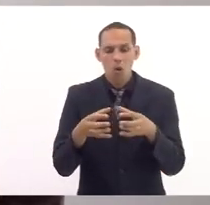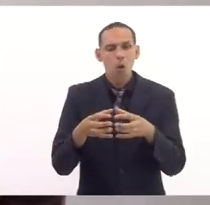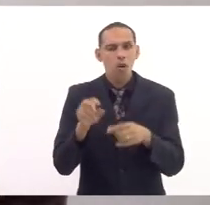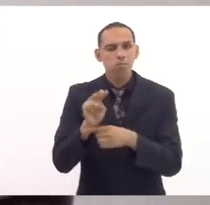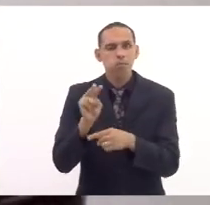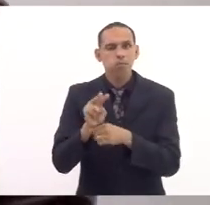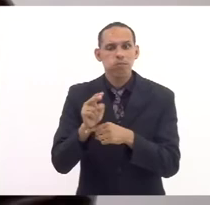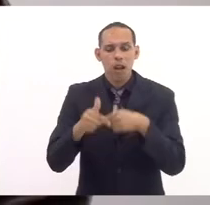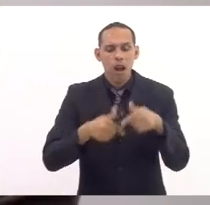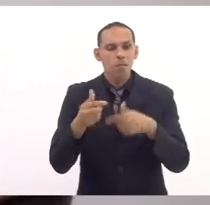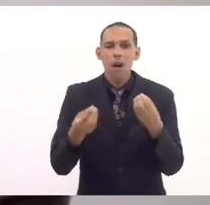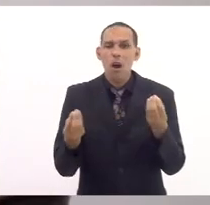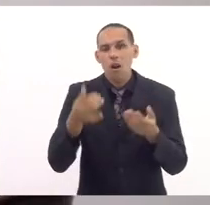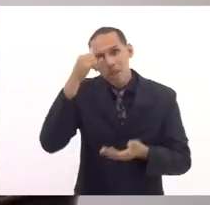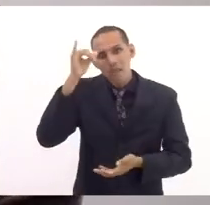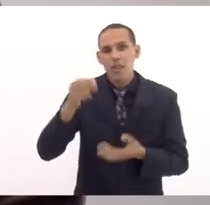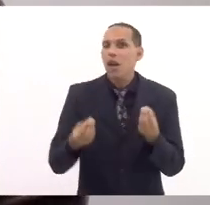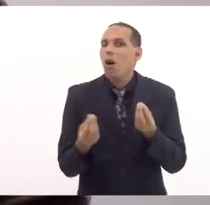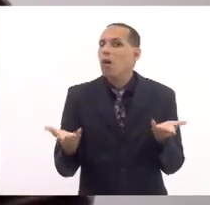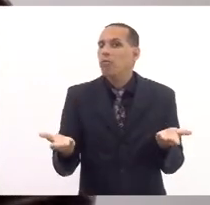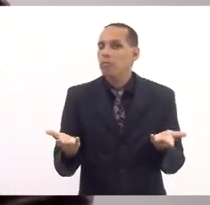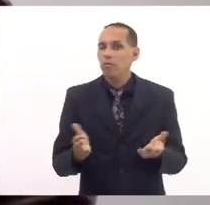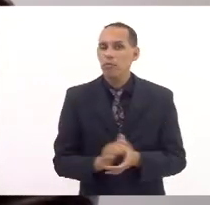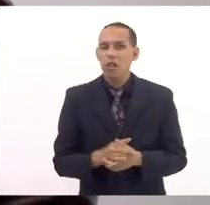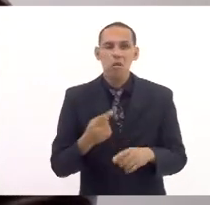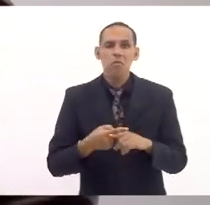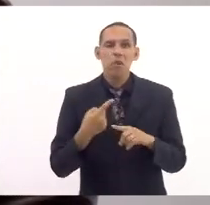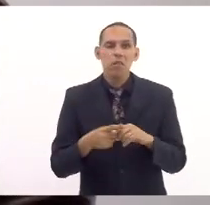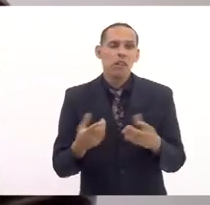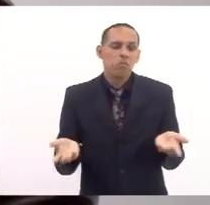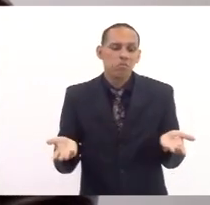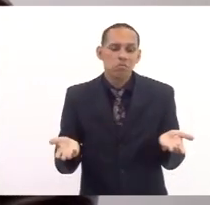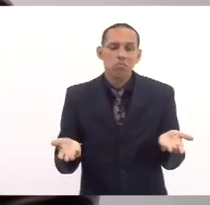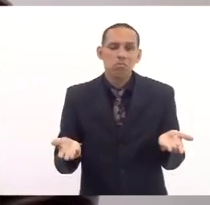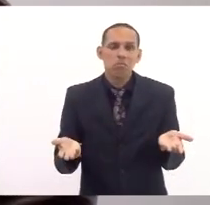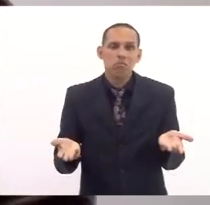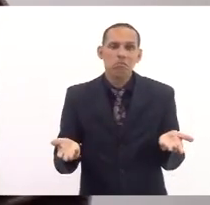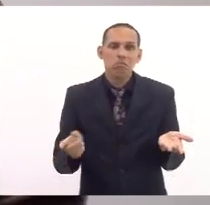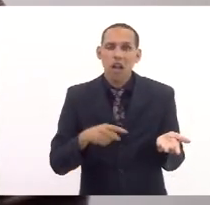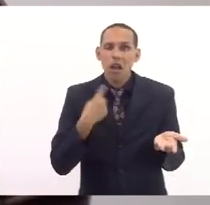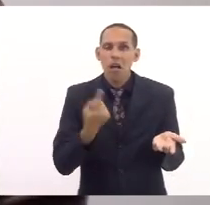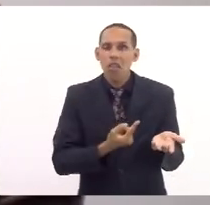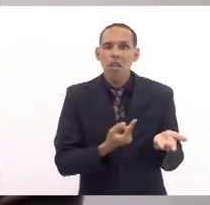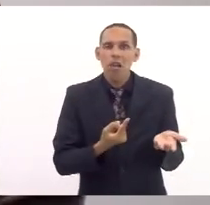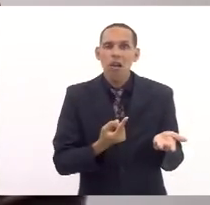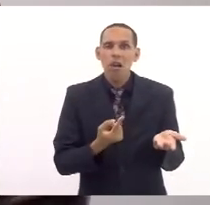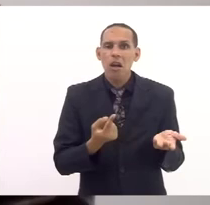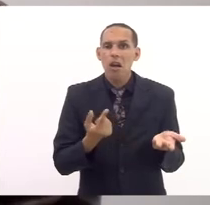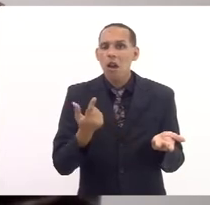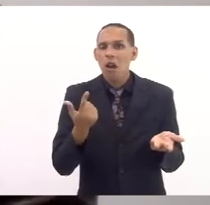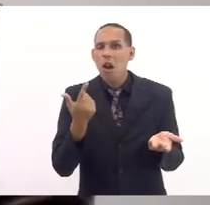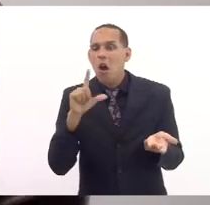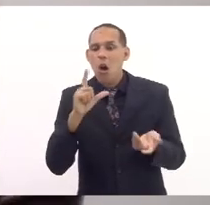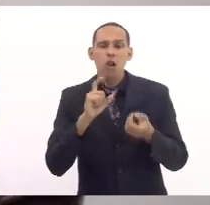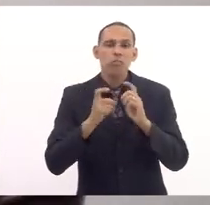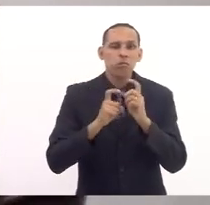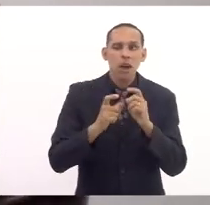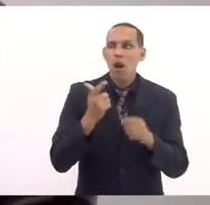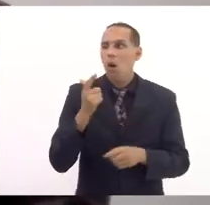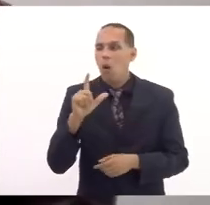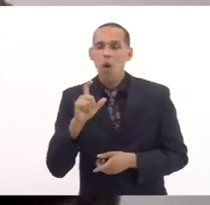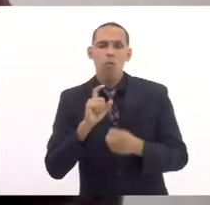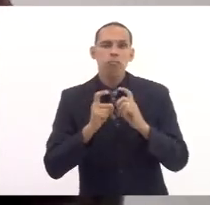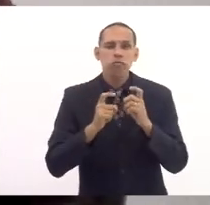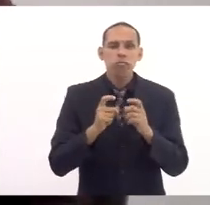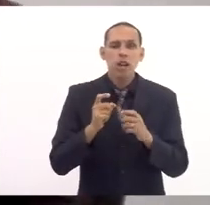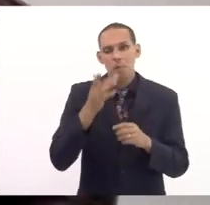trabalhando para evitar que isso aconteça? Porque, senão, vamos estar... Daqui a pouquinho tem outra reunião semana que vem, vai estar o representante